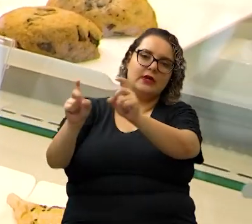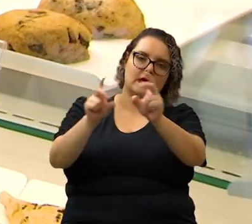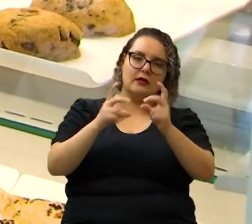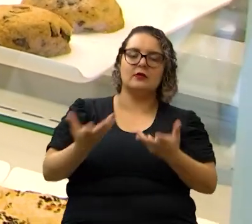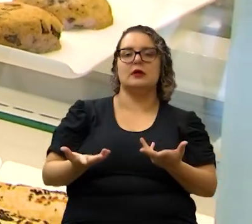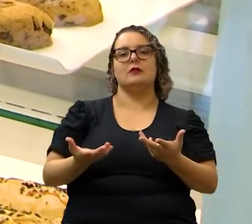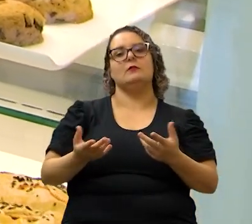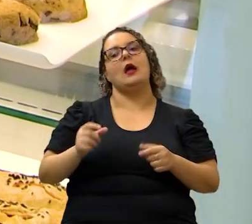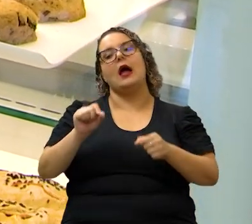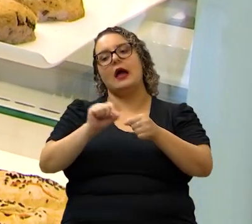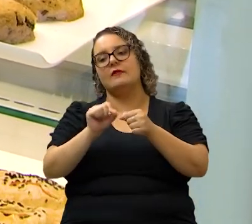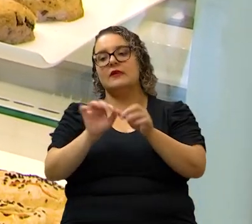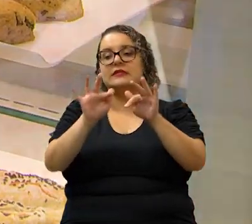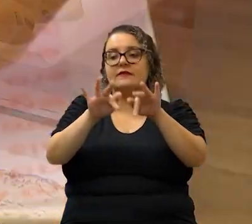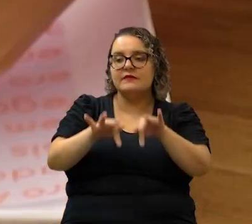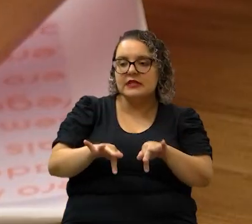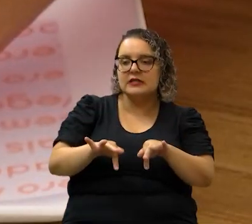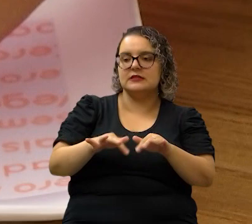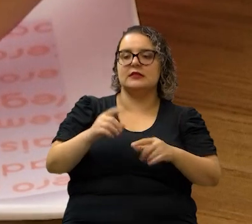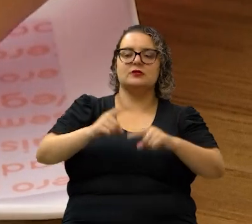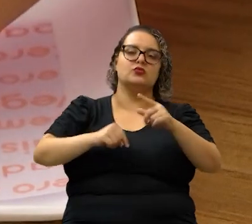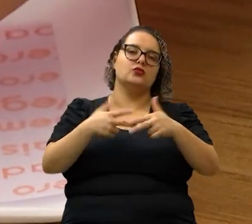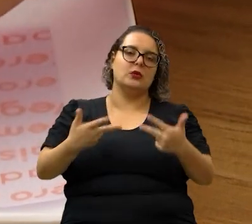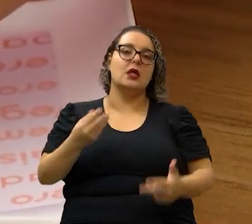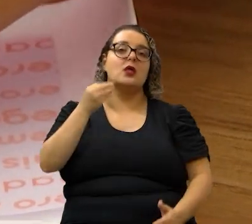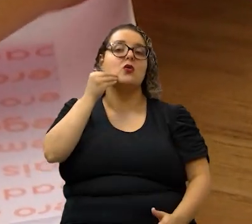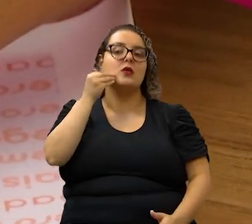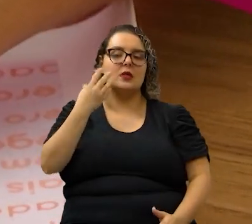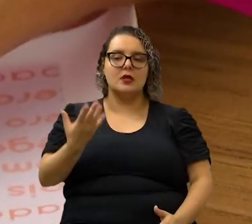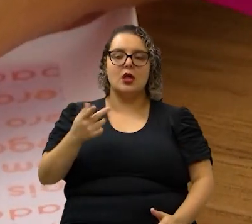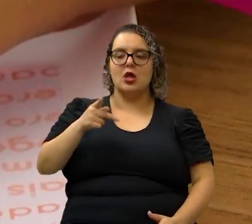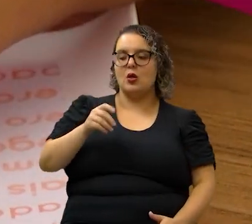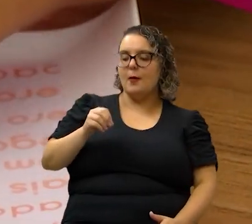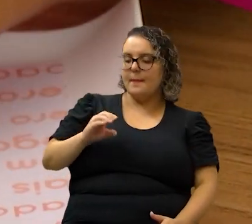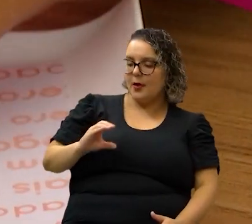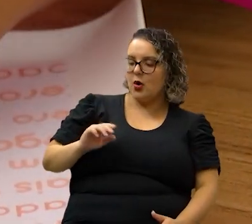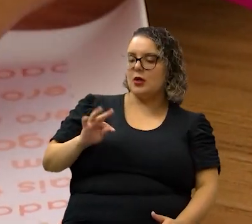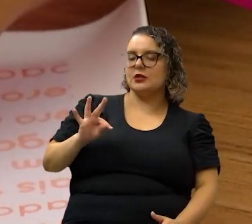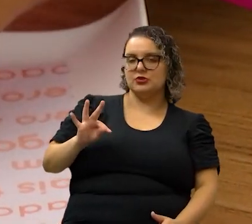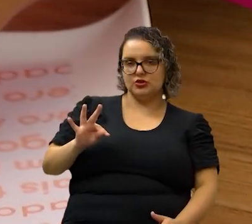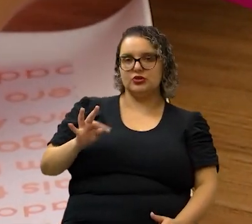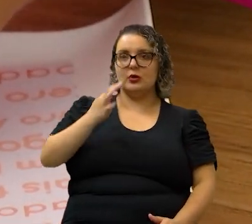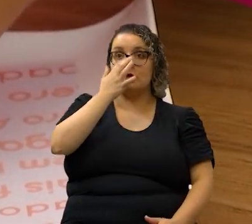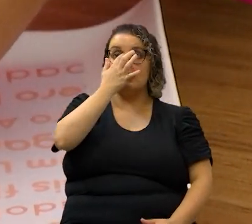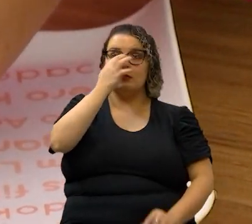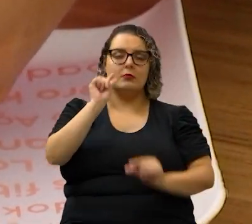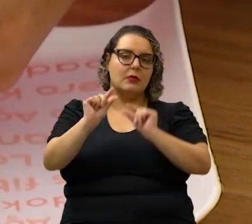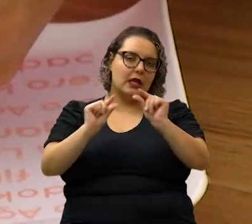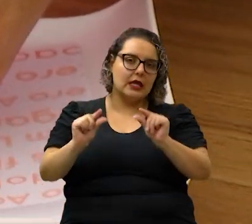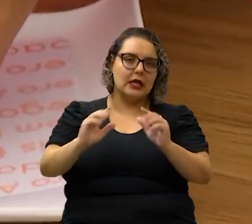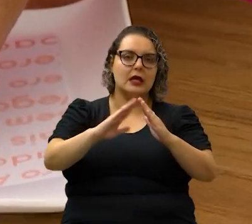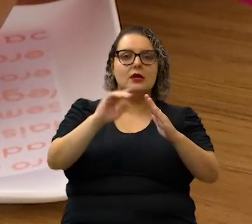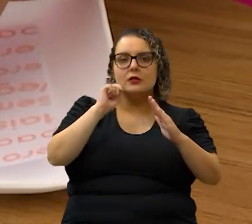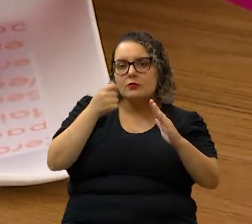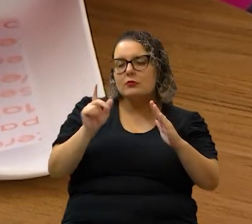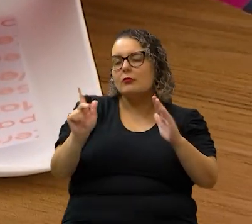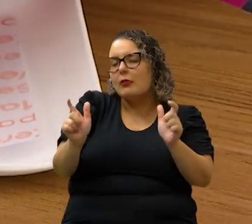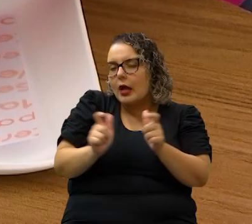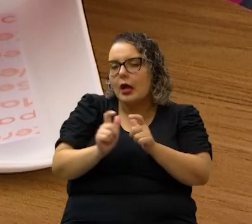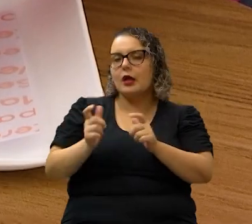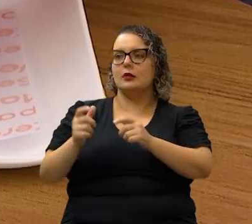escoa e faz aquecimento, finalização de produtos. Então a gente está testando esse modelo Pocket para colocar pequenas padocarias em